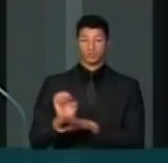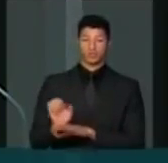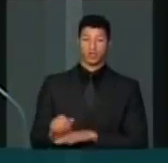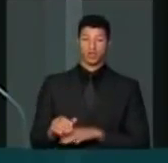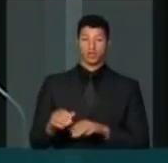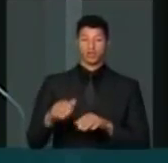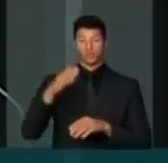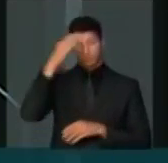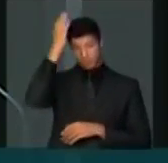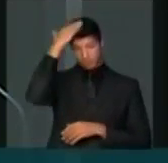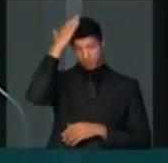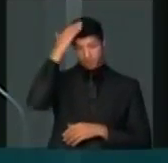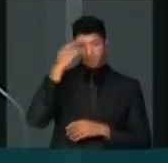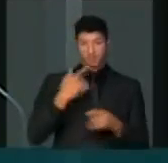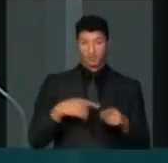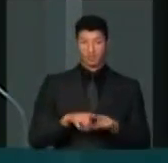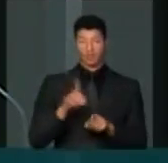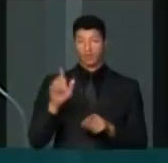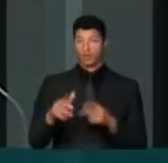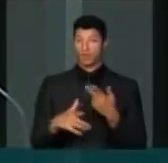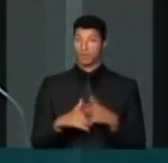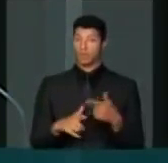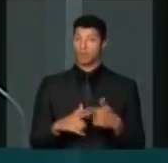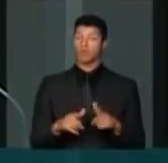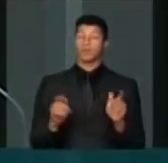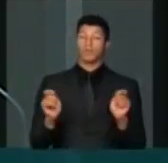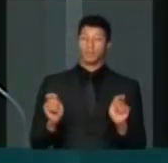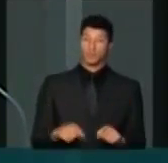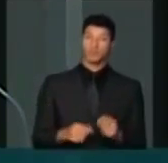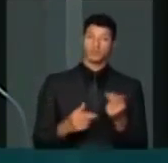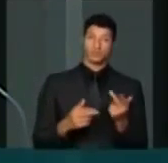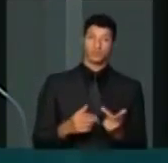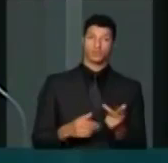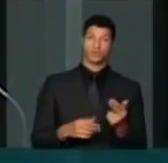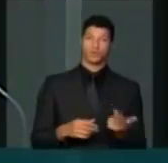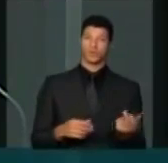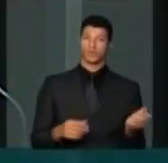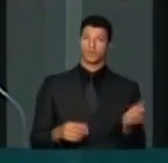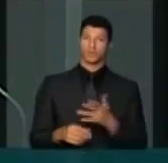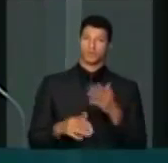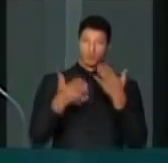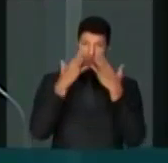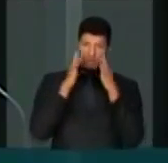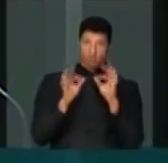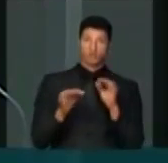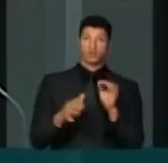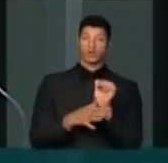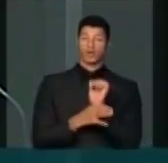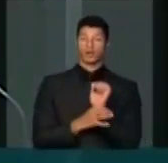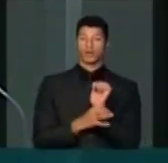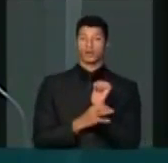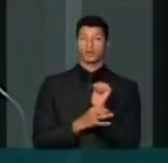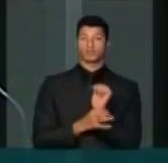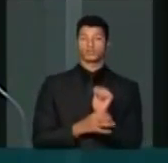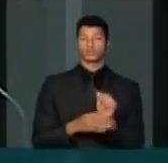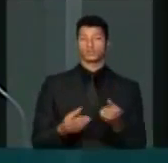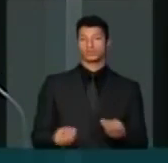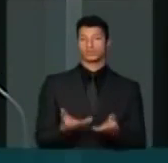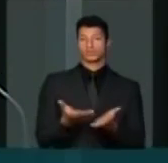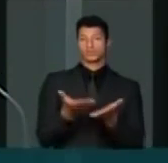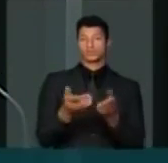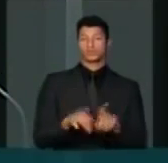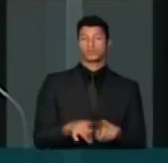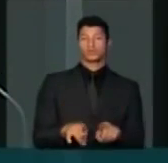Pará. Então, esse é um problema que deve estar como alvo da nossa atenção para garantir